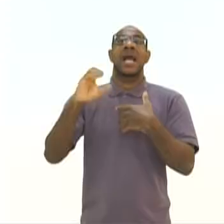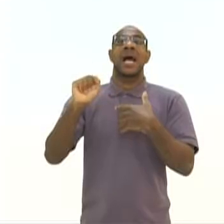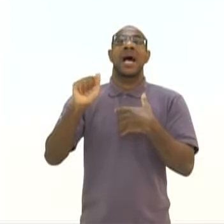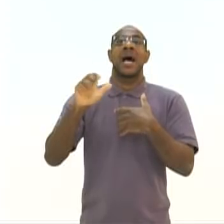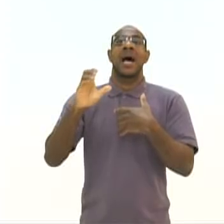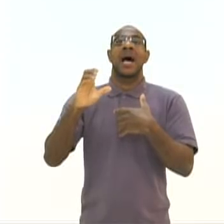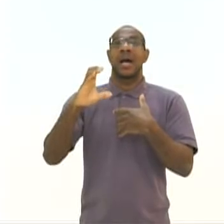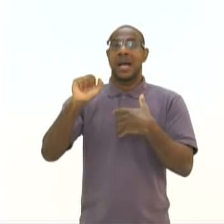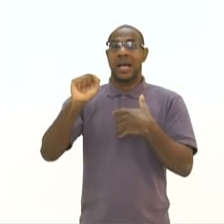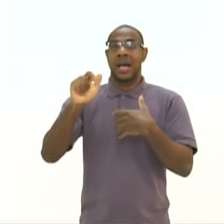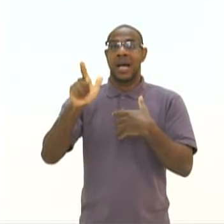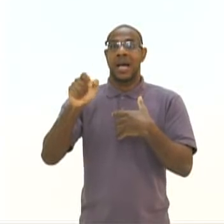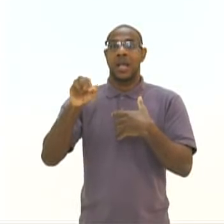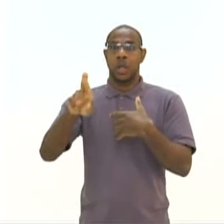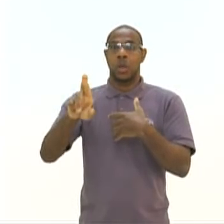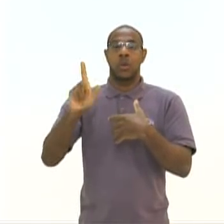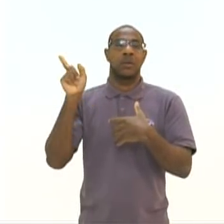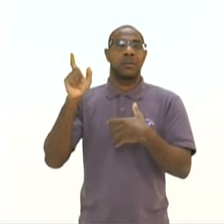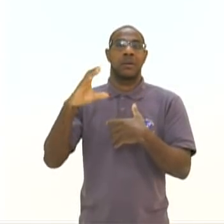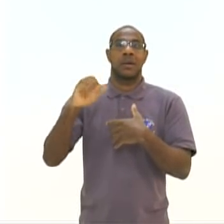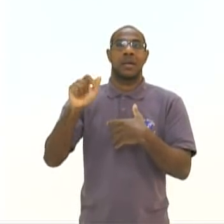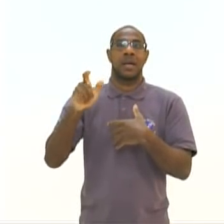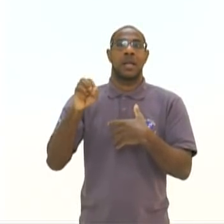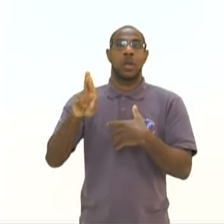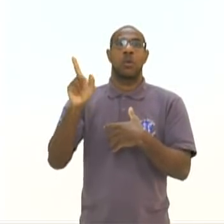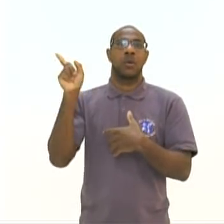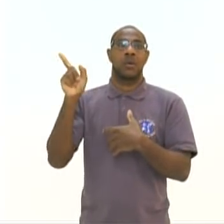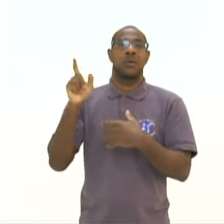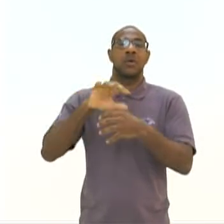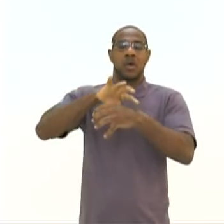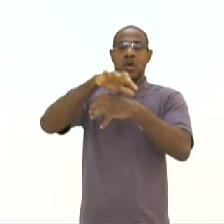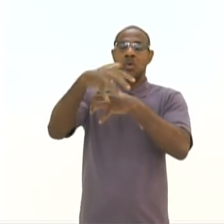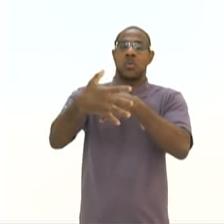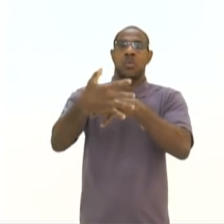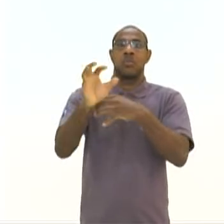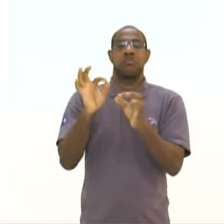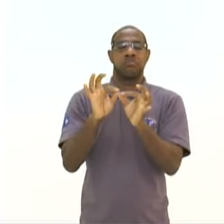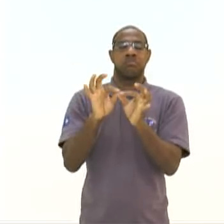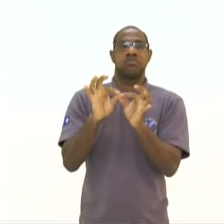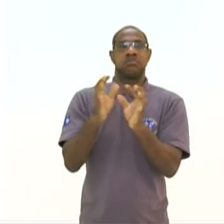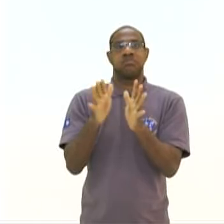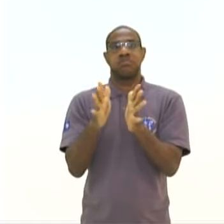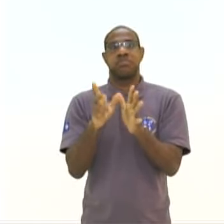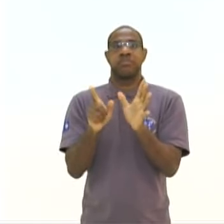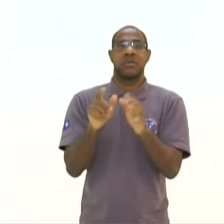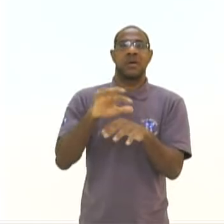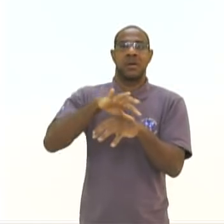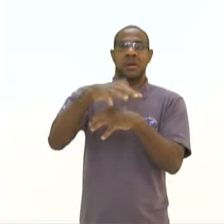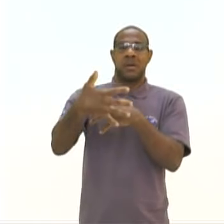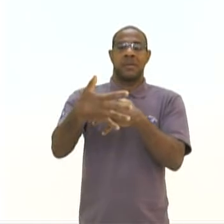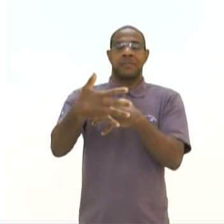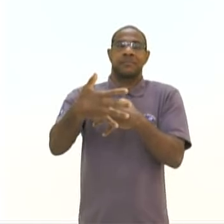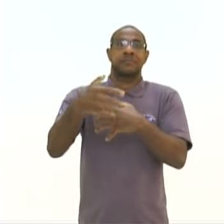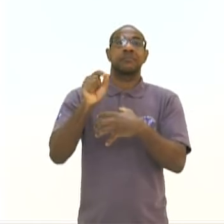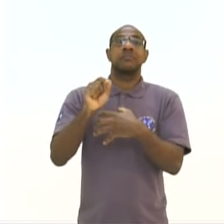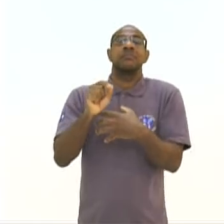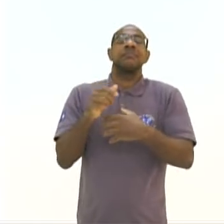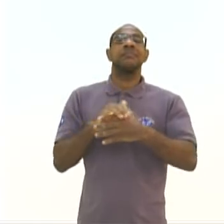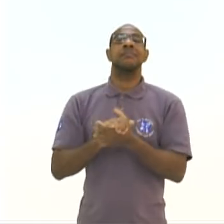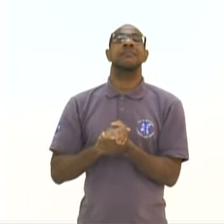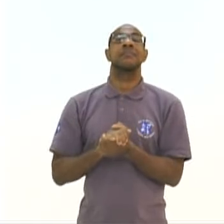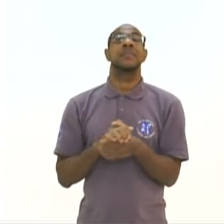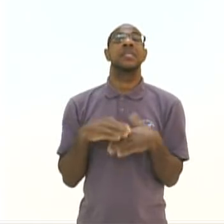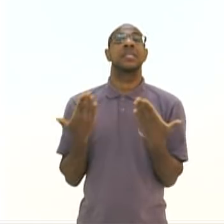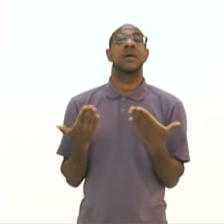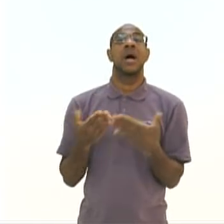e esfera, esfera. É a camada existente após a mesosfera, né? Na metade do caminho,